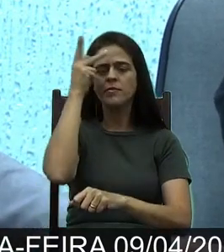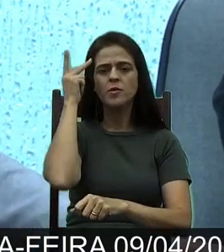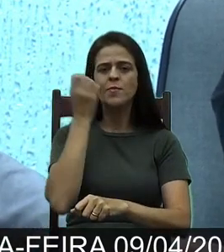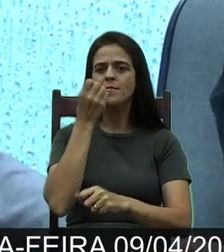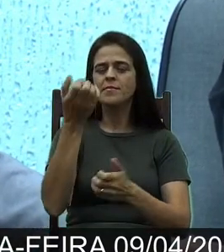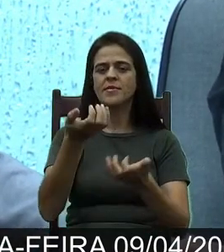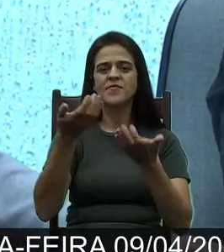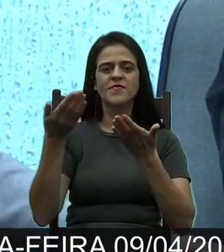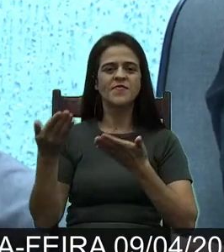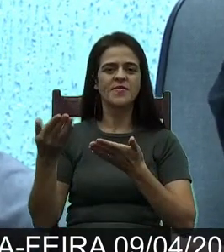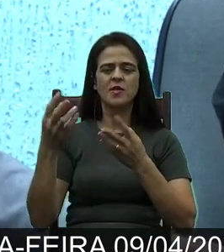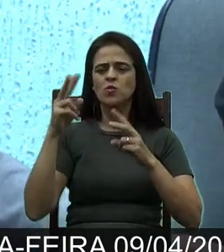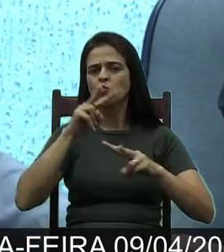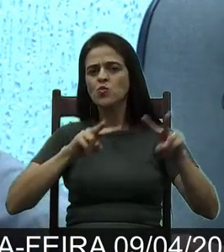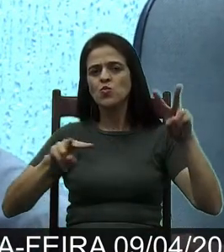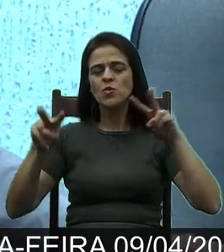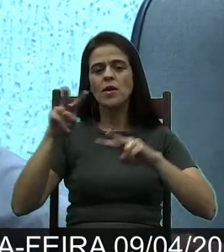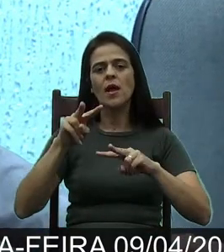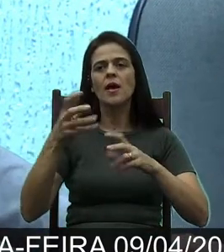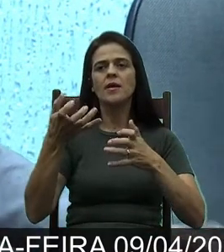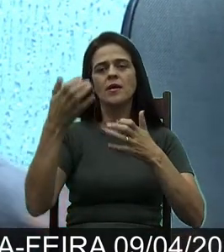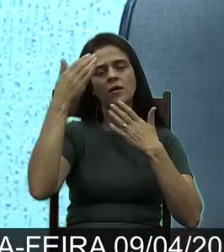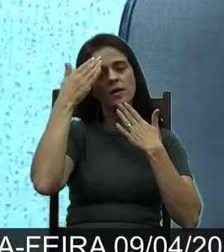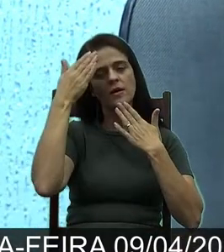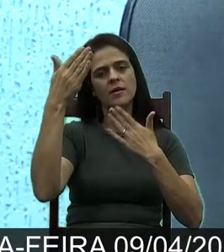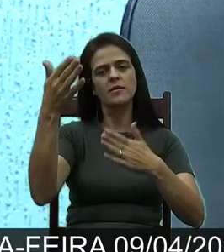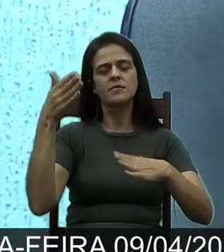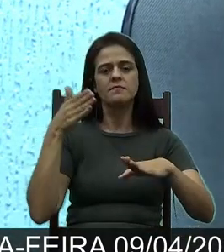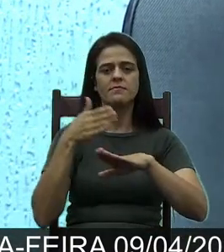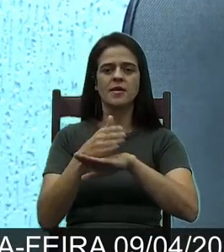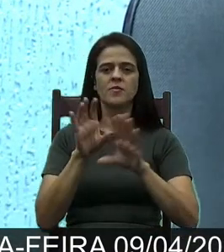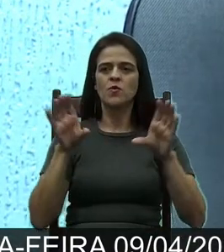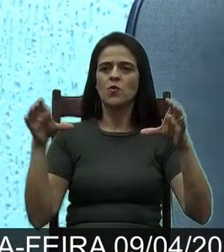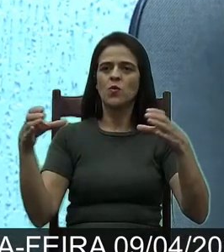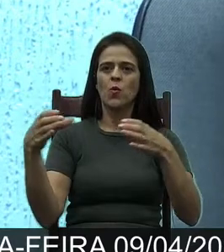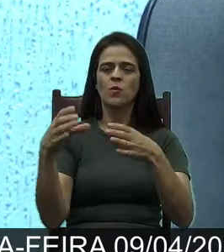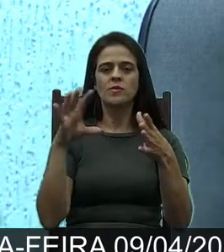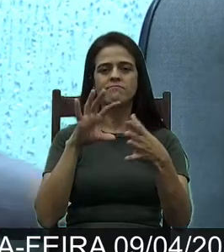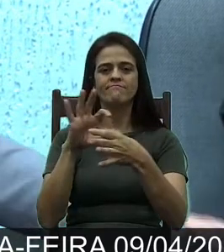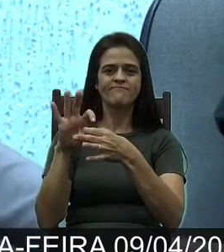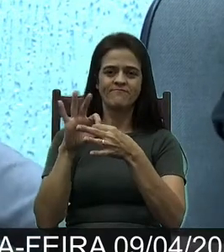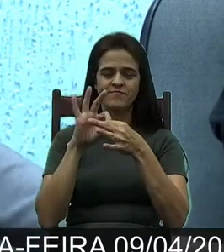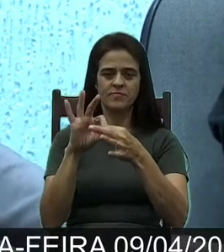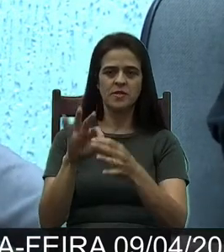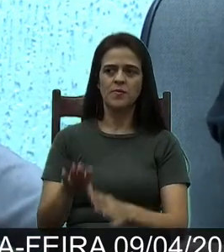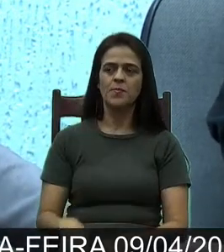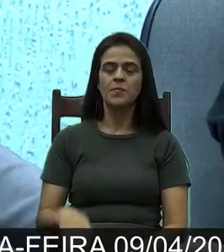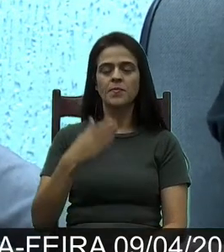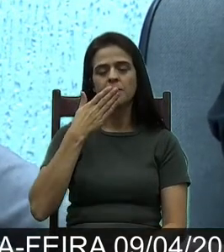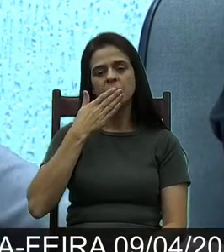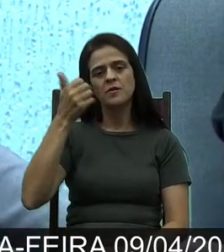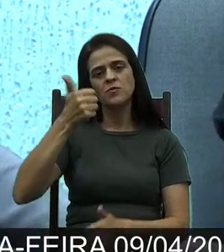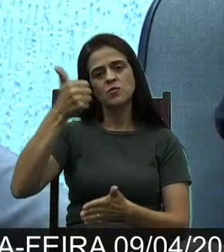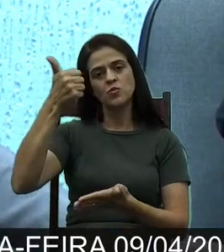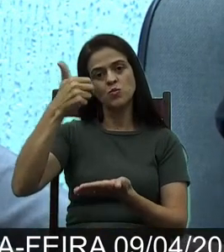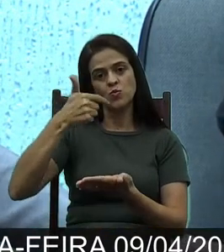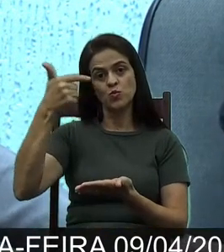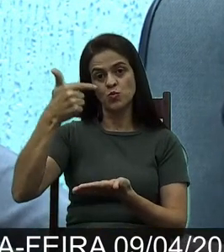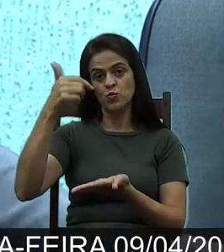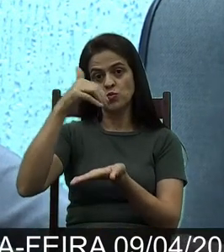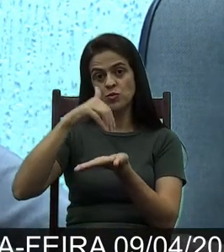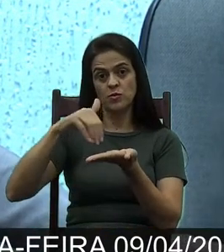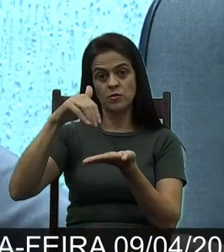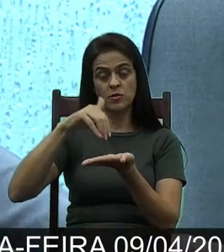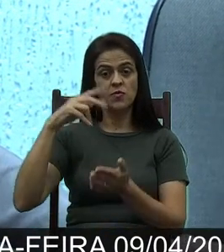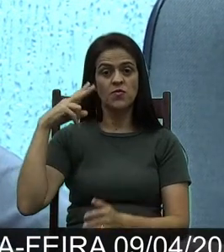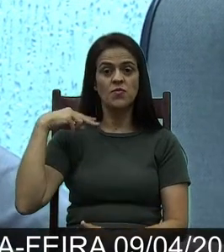bem-vindos. Agradecemos pela participação da comunidade. Peço ao segundo secretário, vereador Kluber Vaz, que certifique a